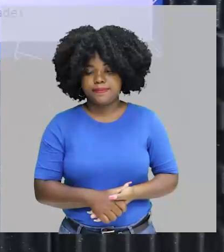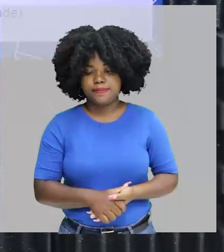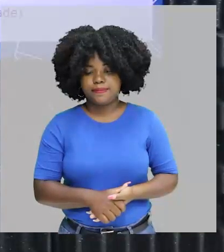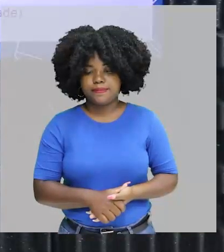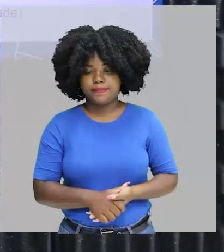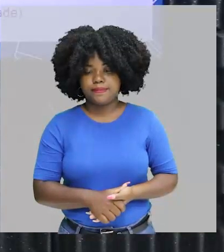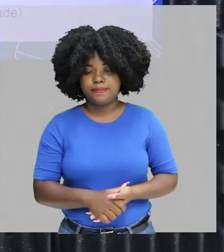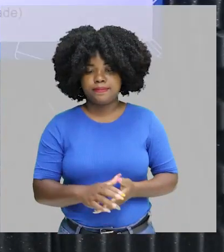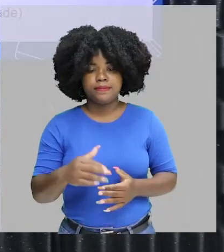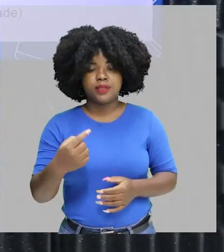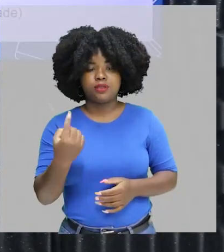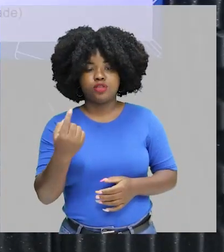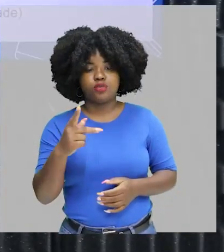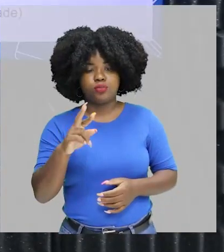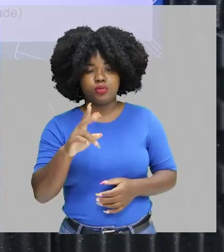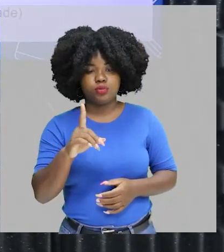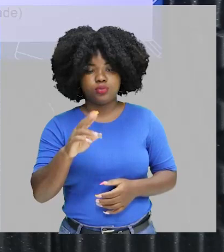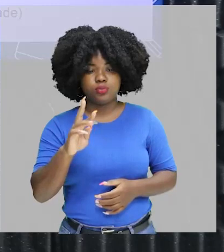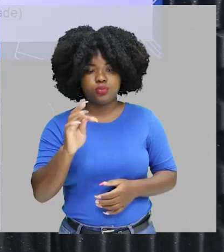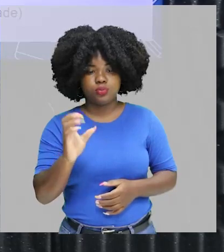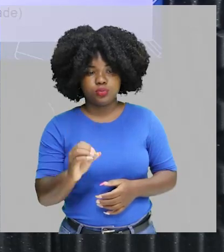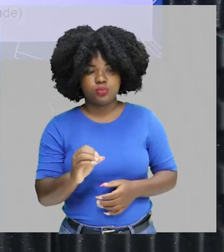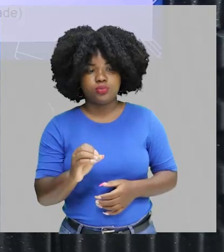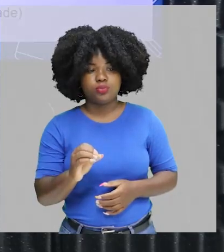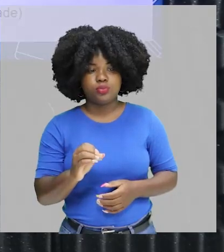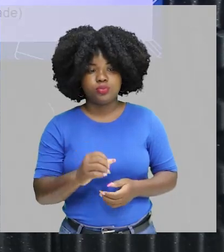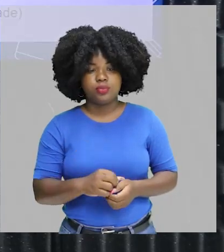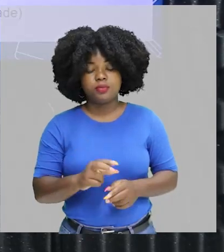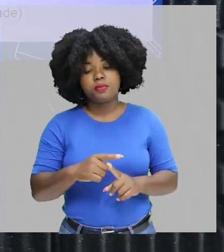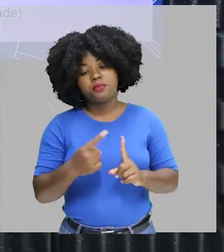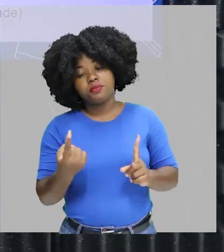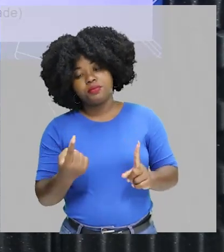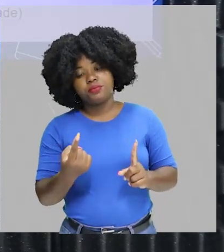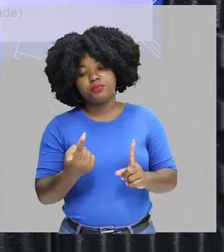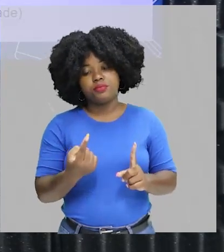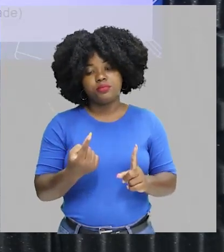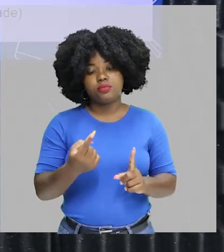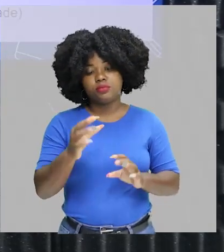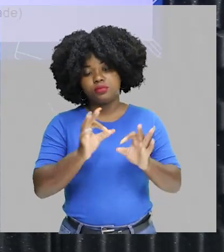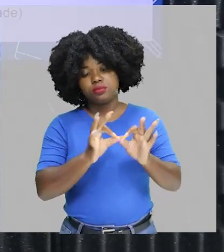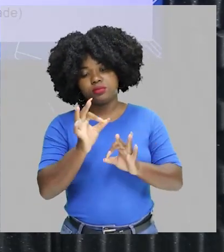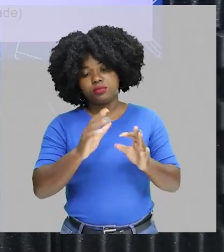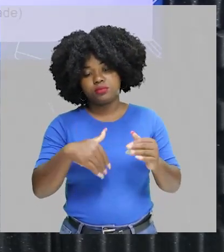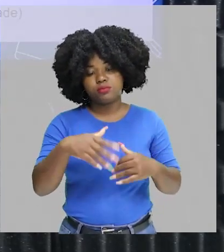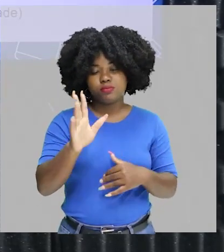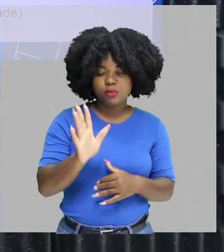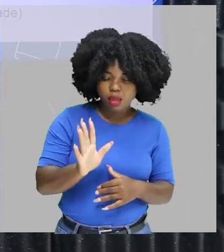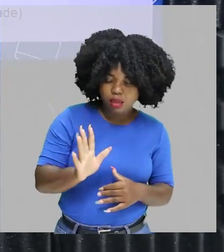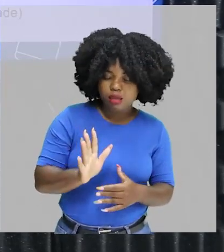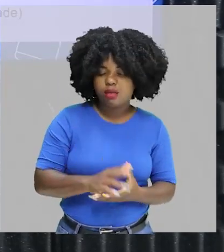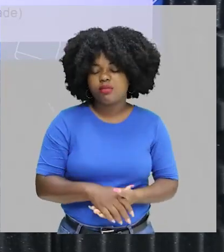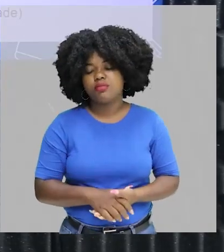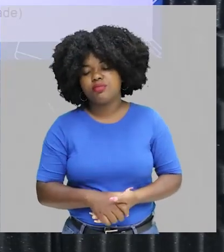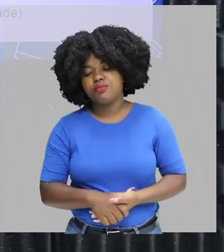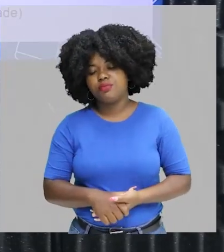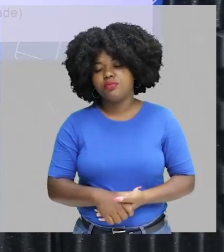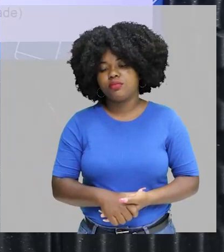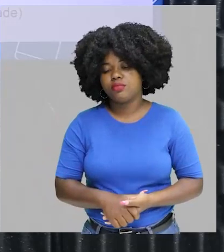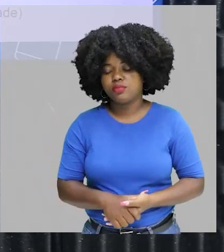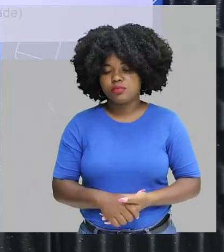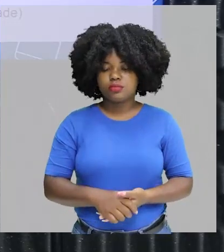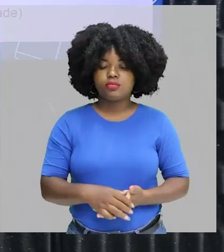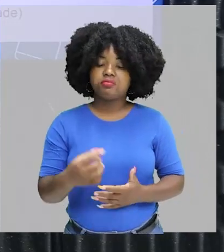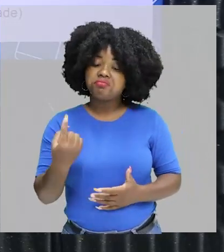um produto orgânico, ok? Só que, com a formação de mais de um produto orgânico, um